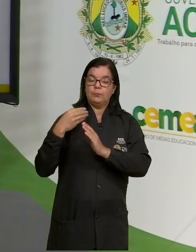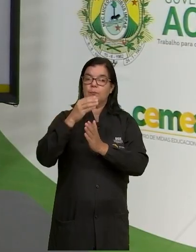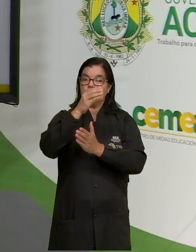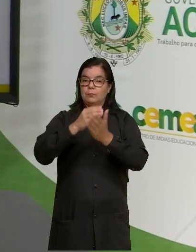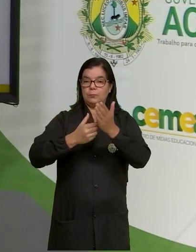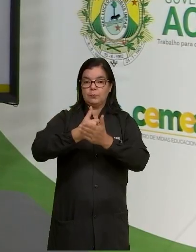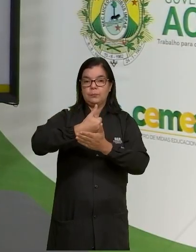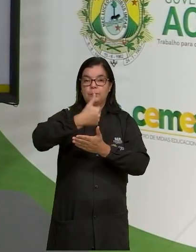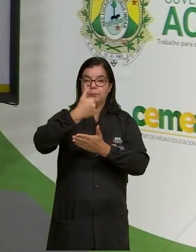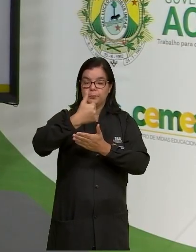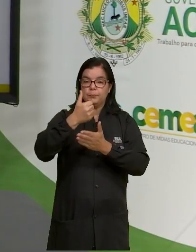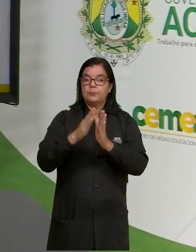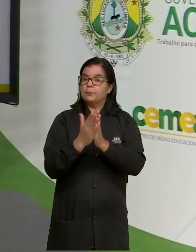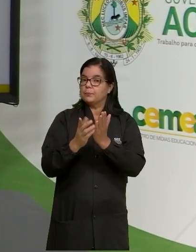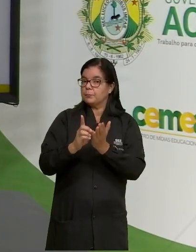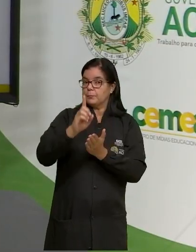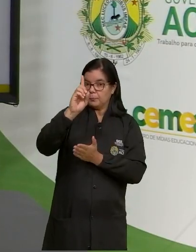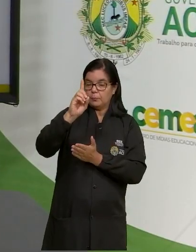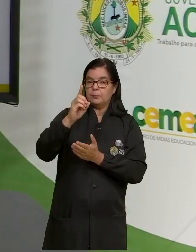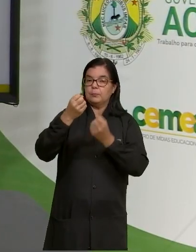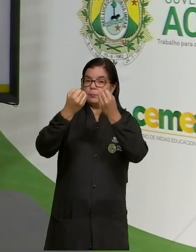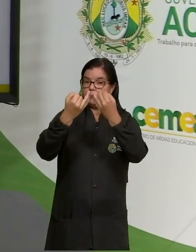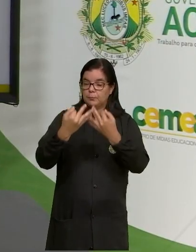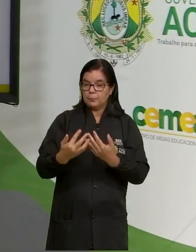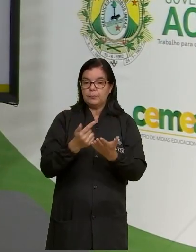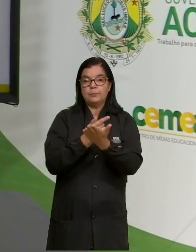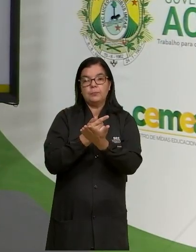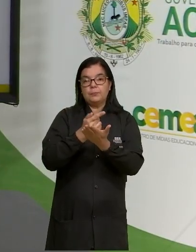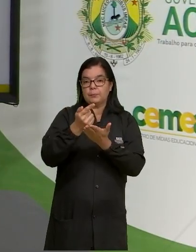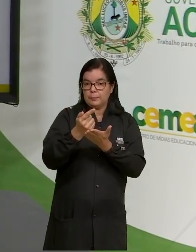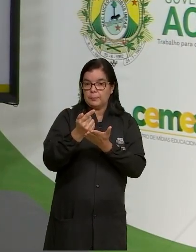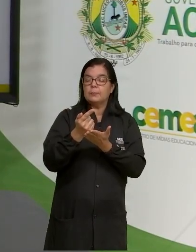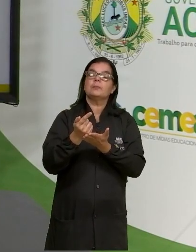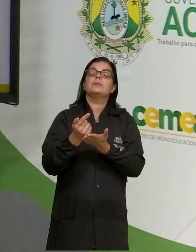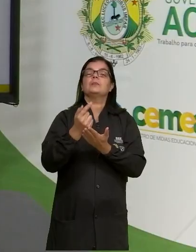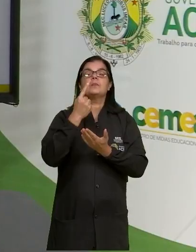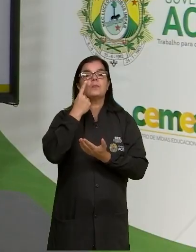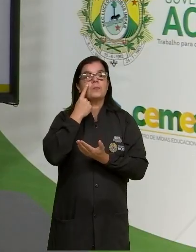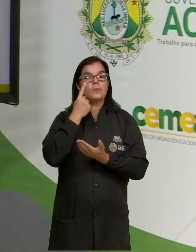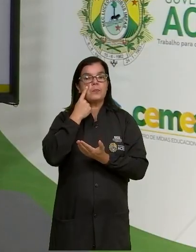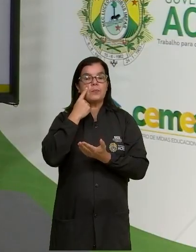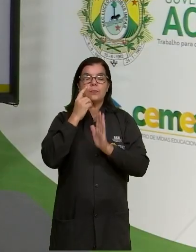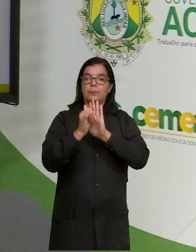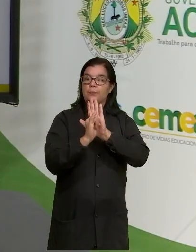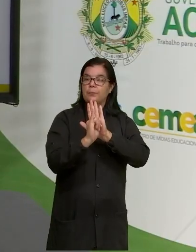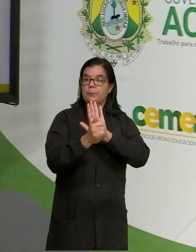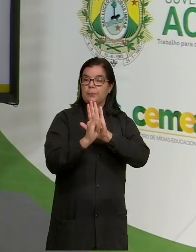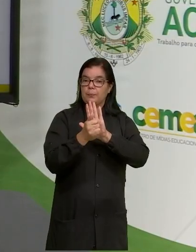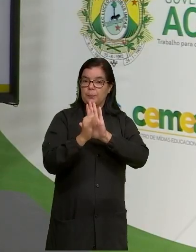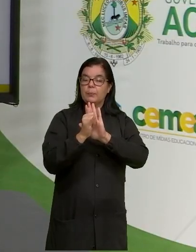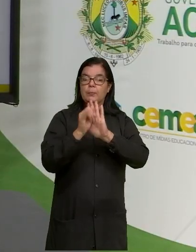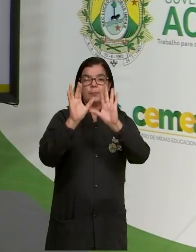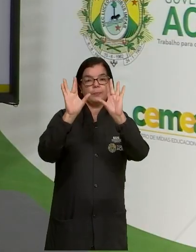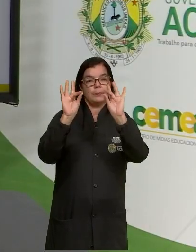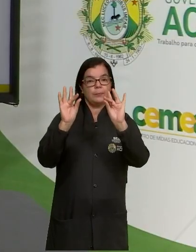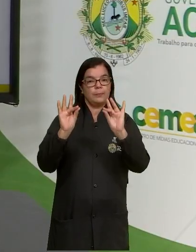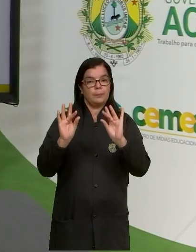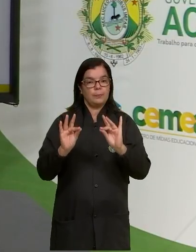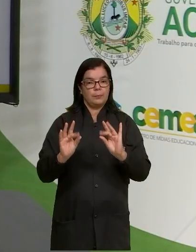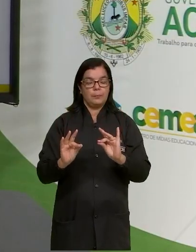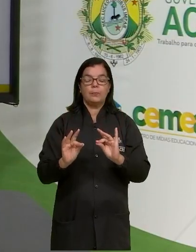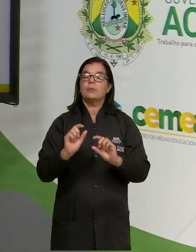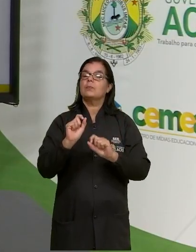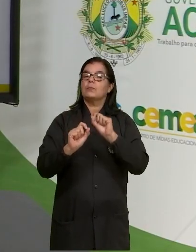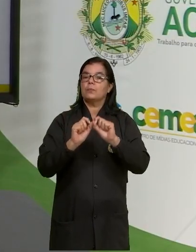capítulo 1. E a do capítulo 1, como você já pode ter visto, é uma narrativa bem mais detalhada, que vai dizer